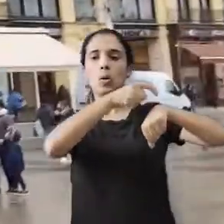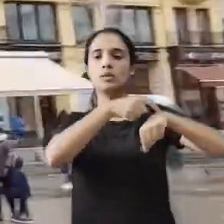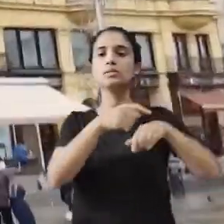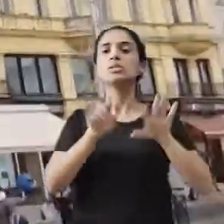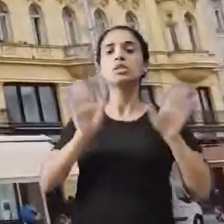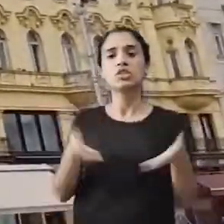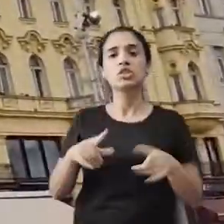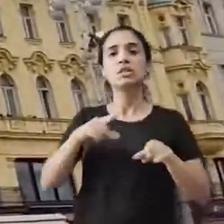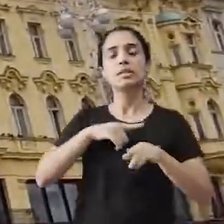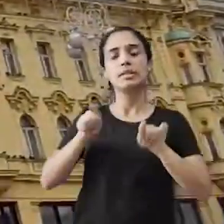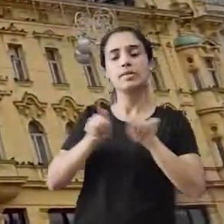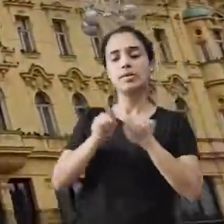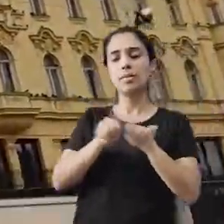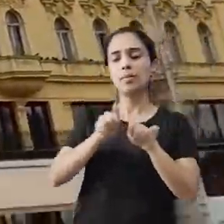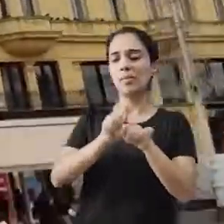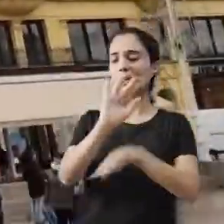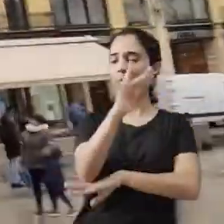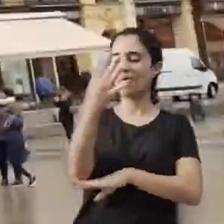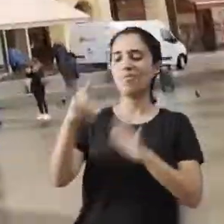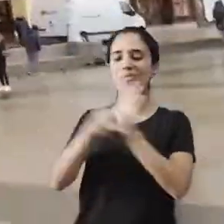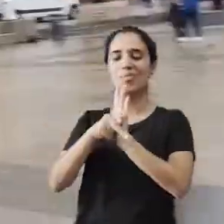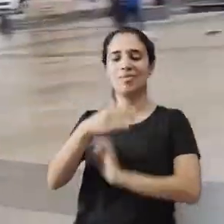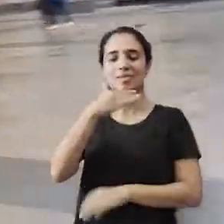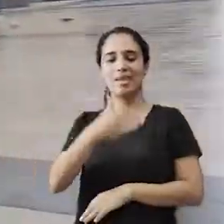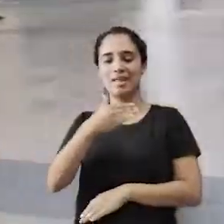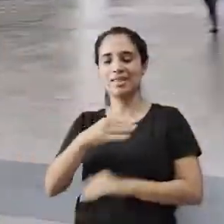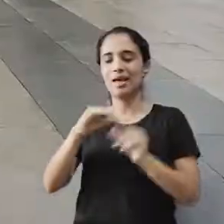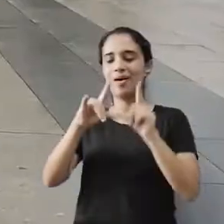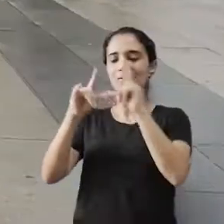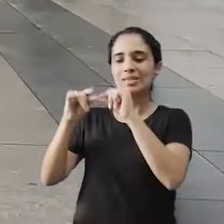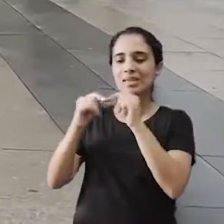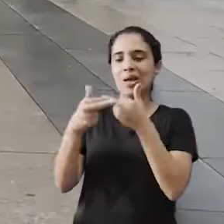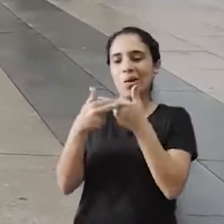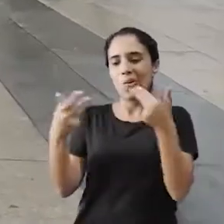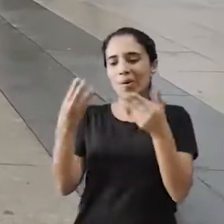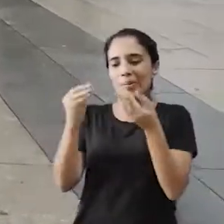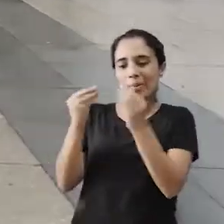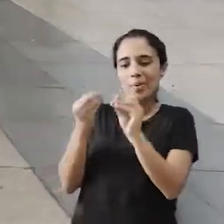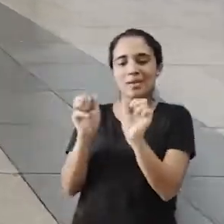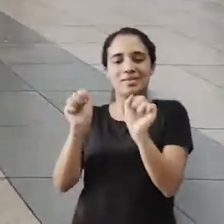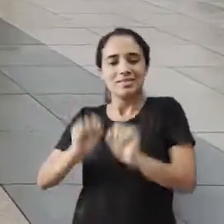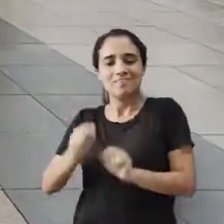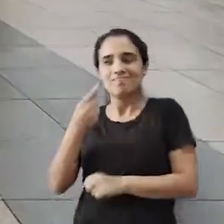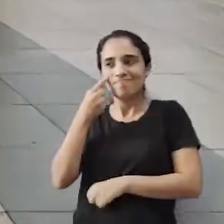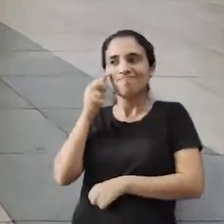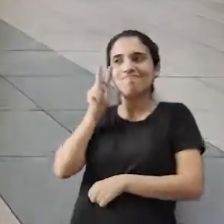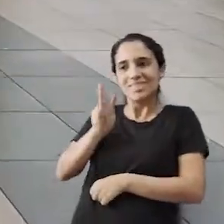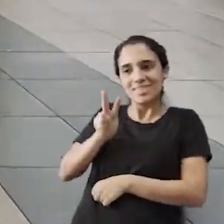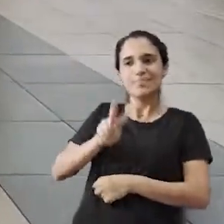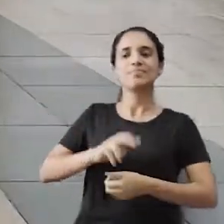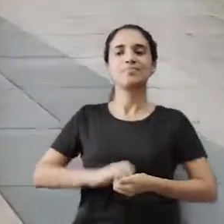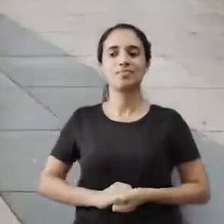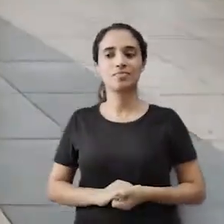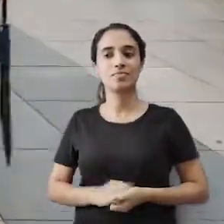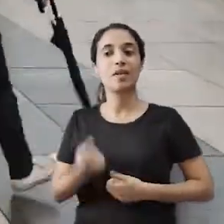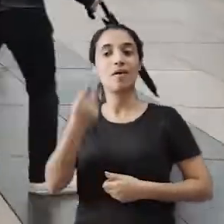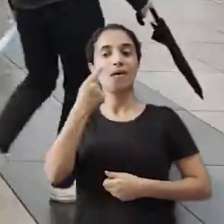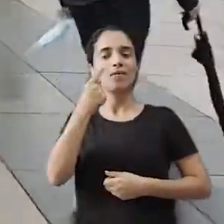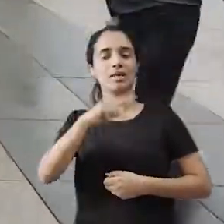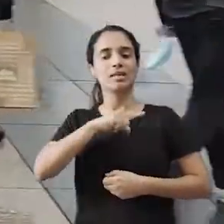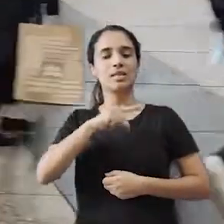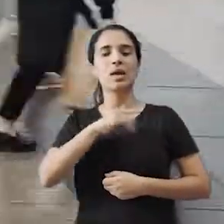árvore de Natal montada, né? O enfeite que vai ter. Ali é uma fonte e é